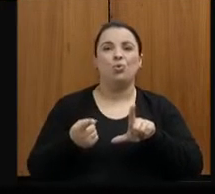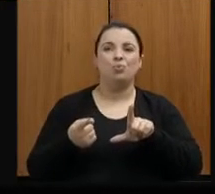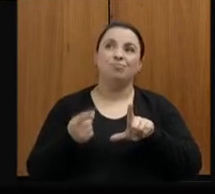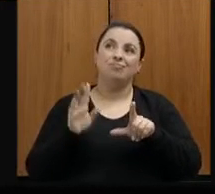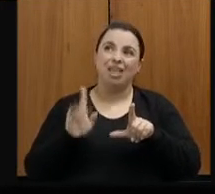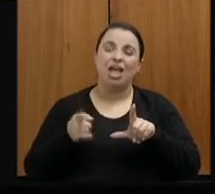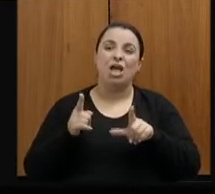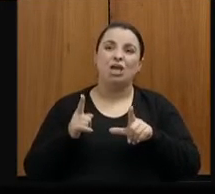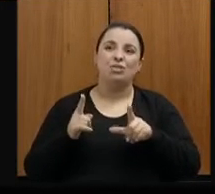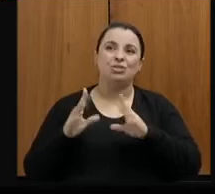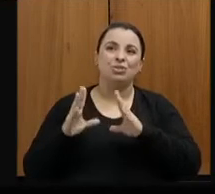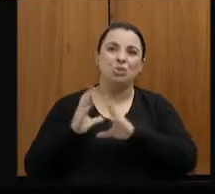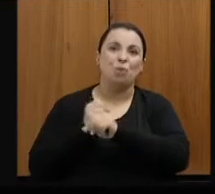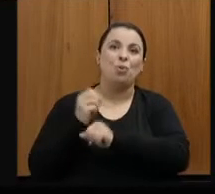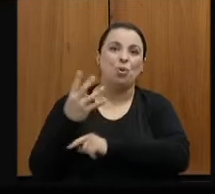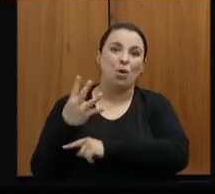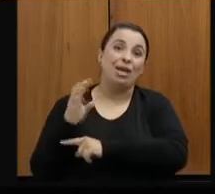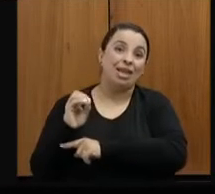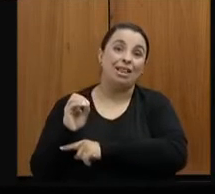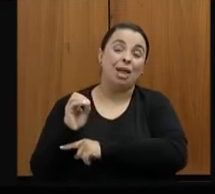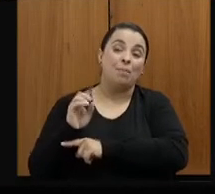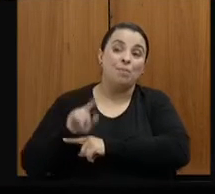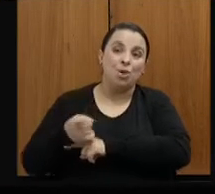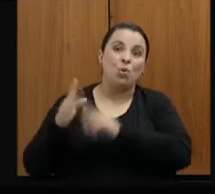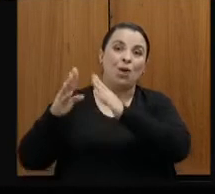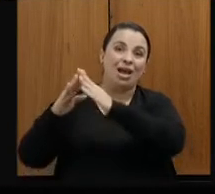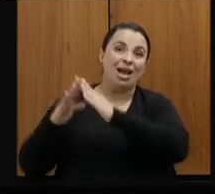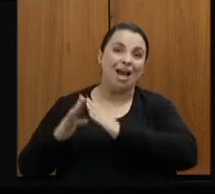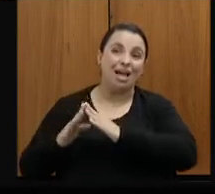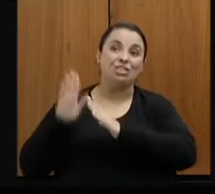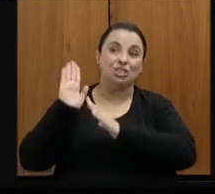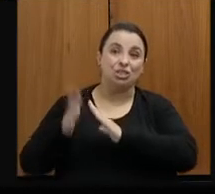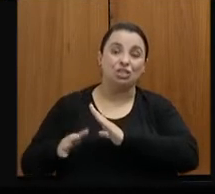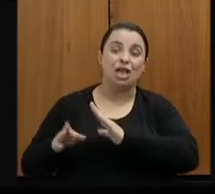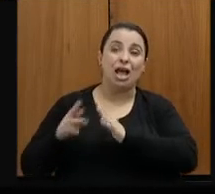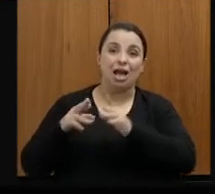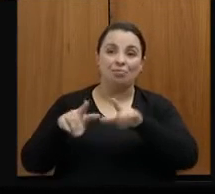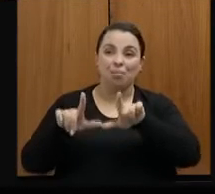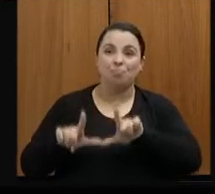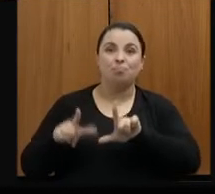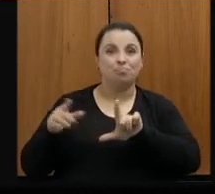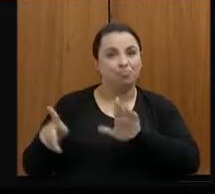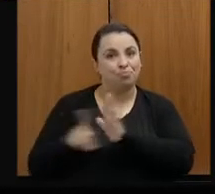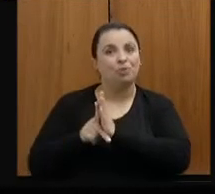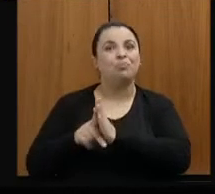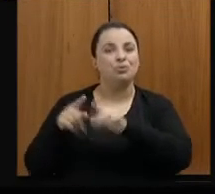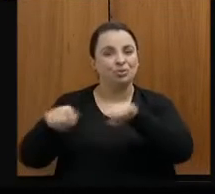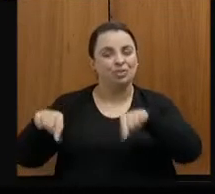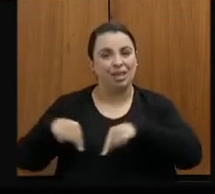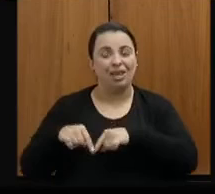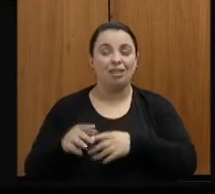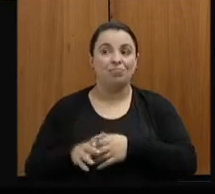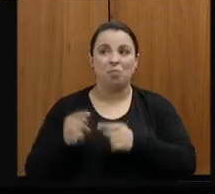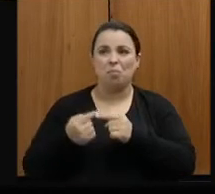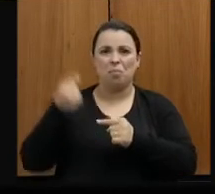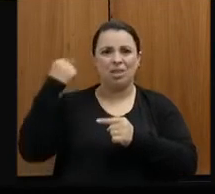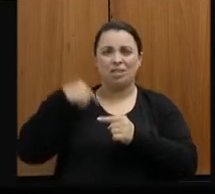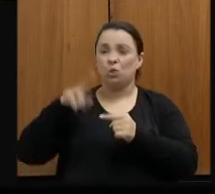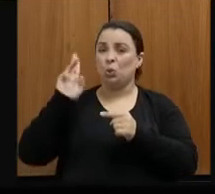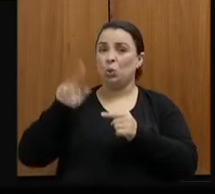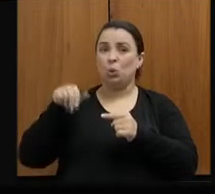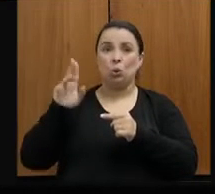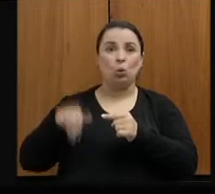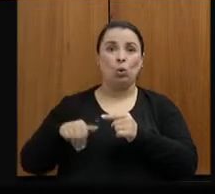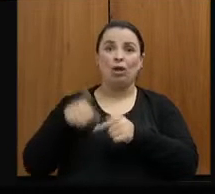a maior atuação do Estado de Minas Gerais em sua história. Nunca foi feito tanto para a regularização fundiária urbana quanto está sendo feito